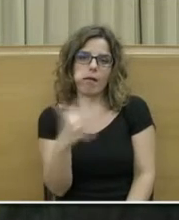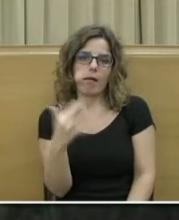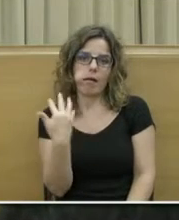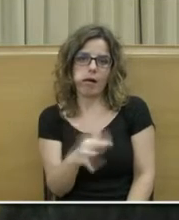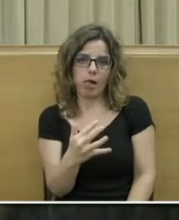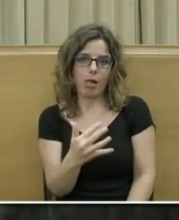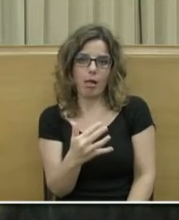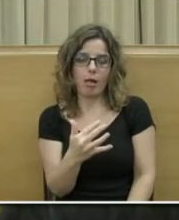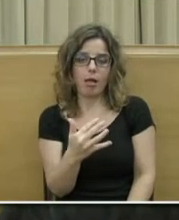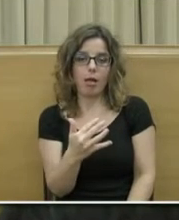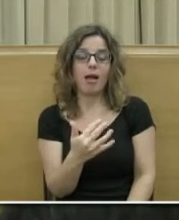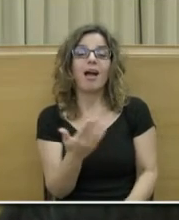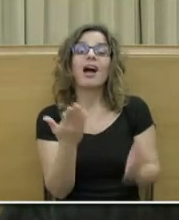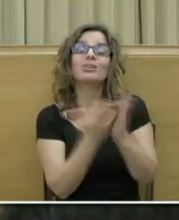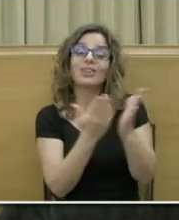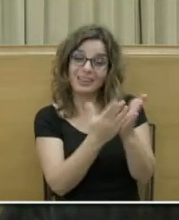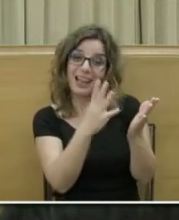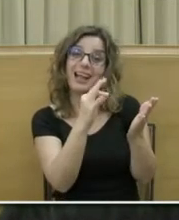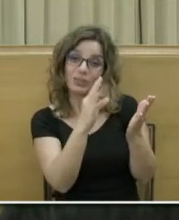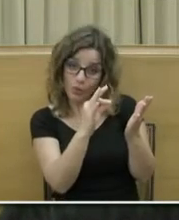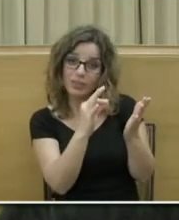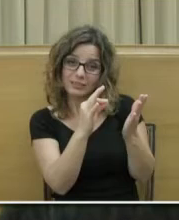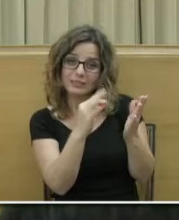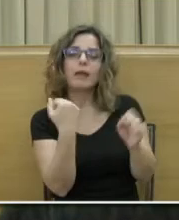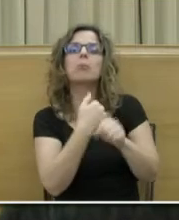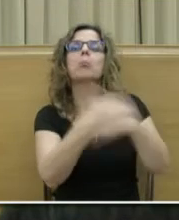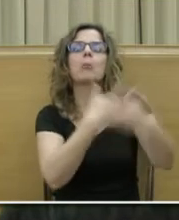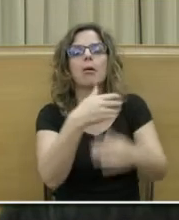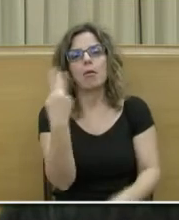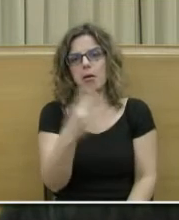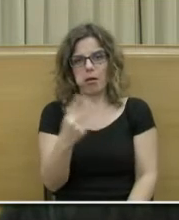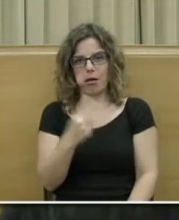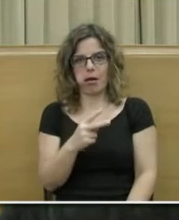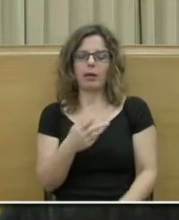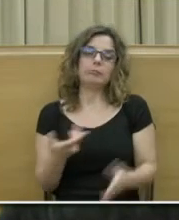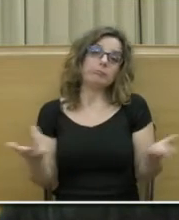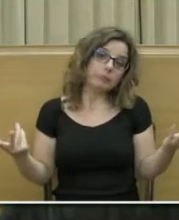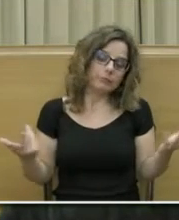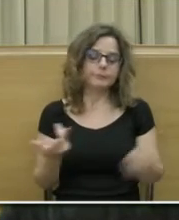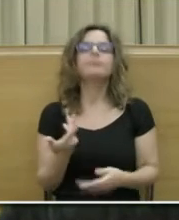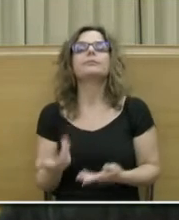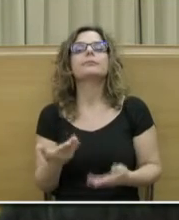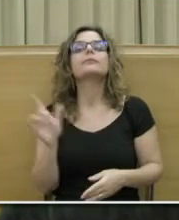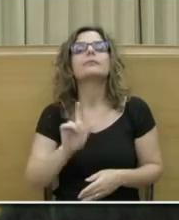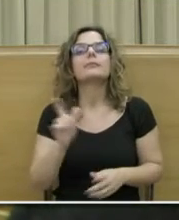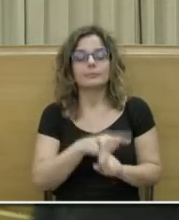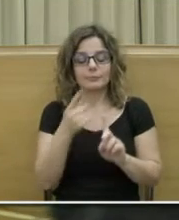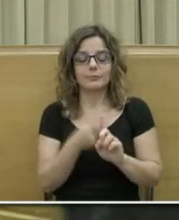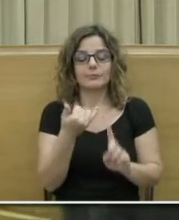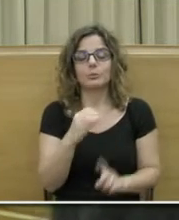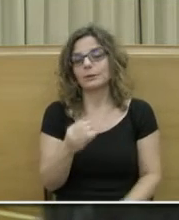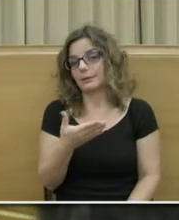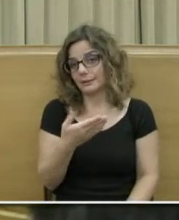das 14 escolas tinha intervido em 2. Bom, estamos em julho de